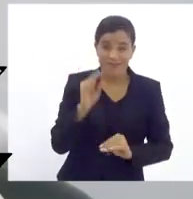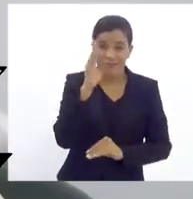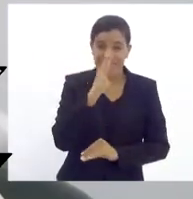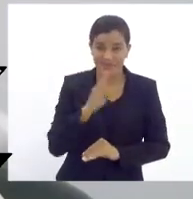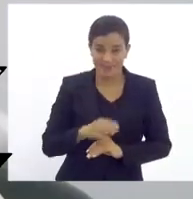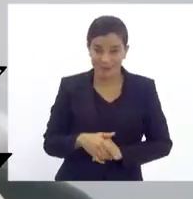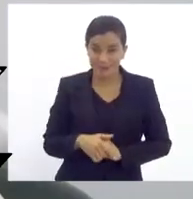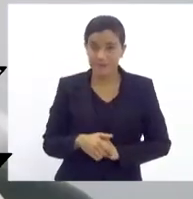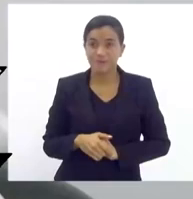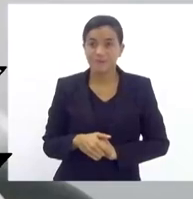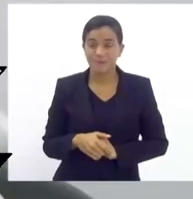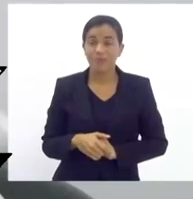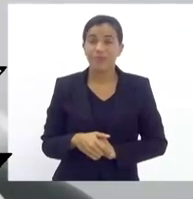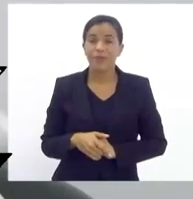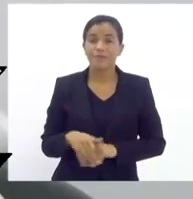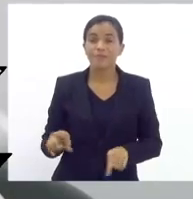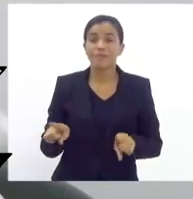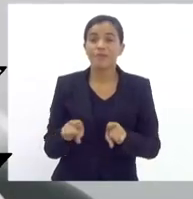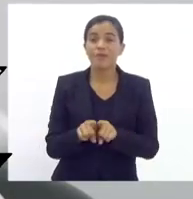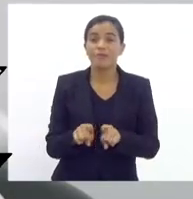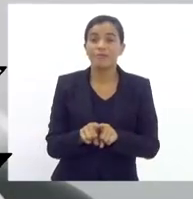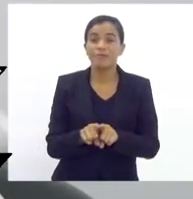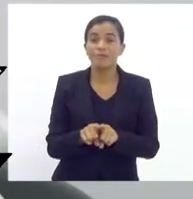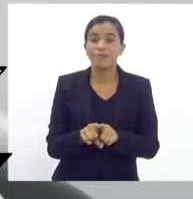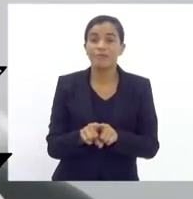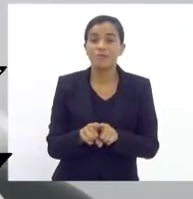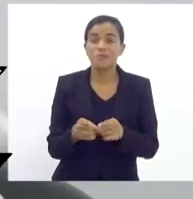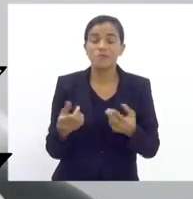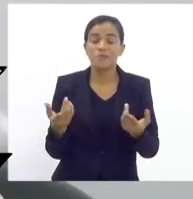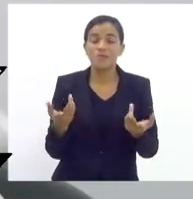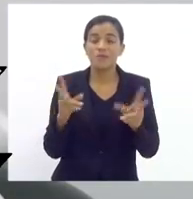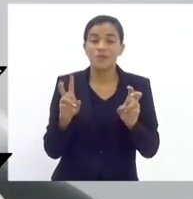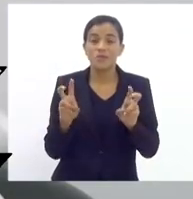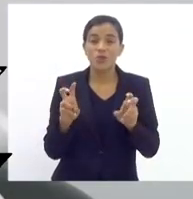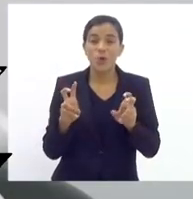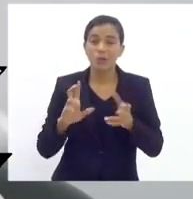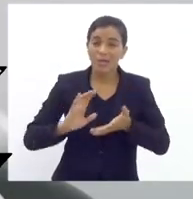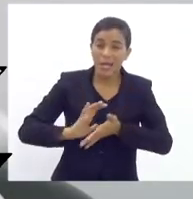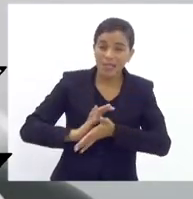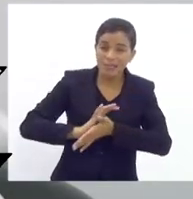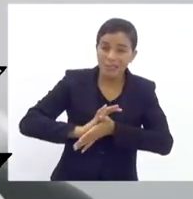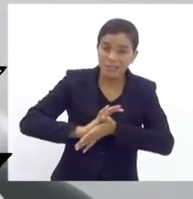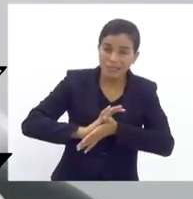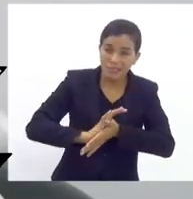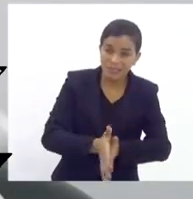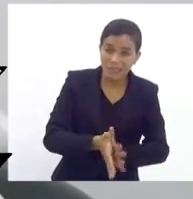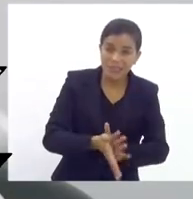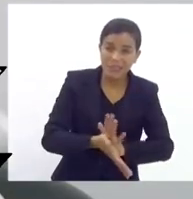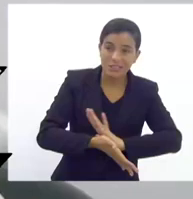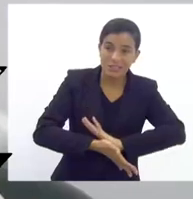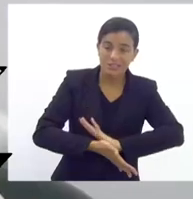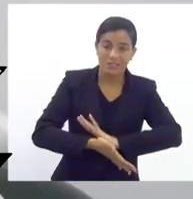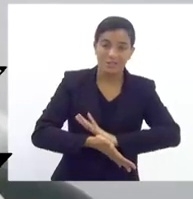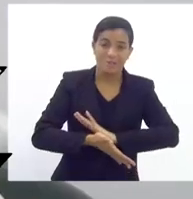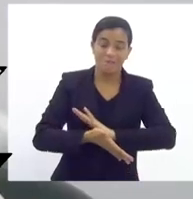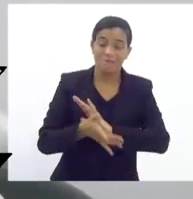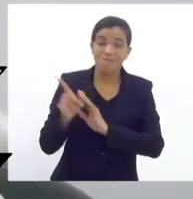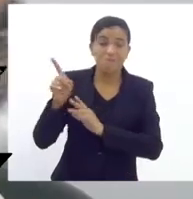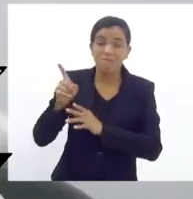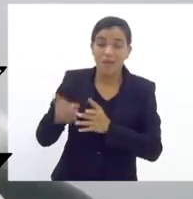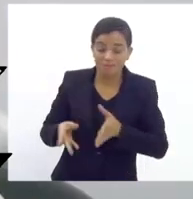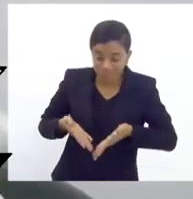pela pela questão da da discriminação pela origem né